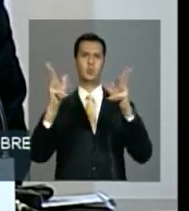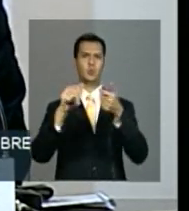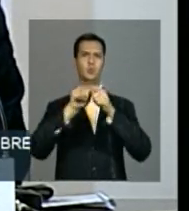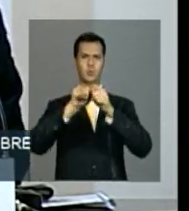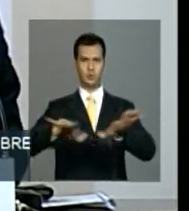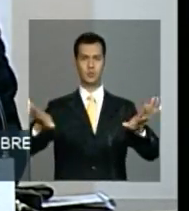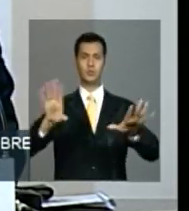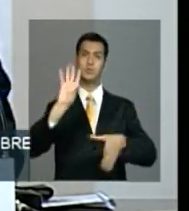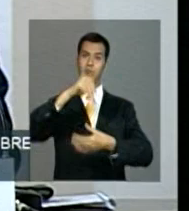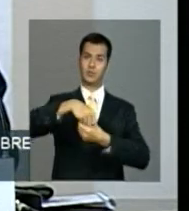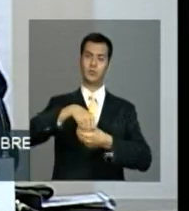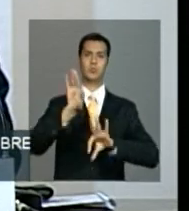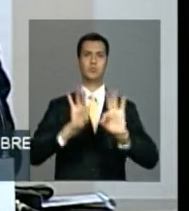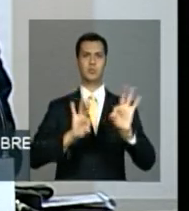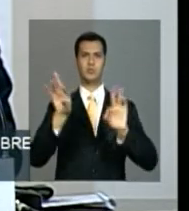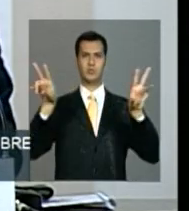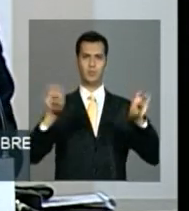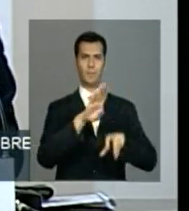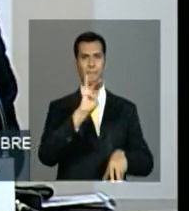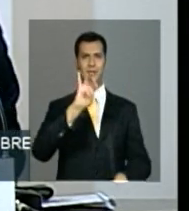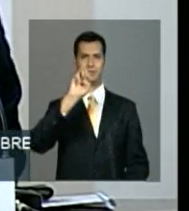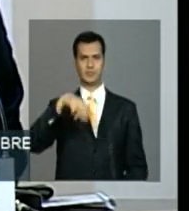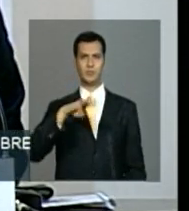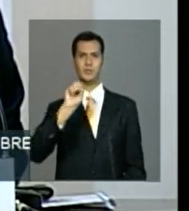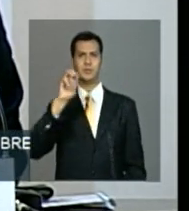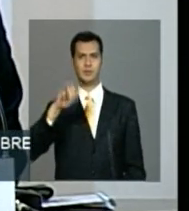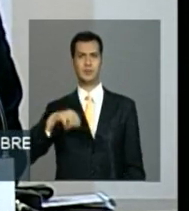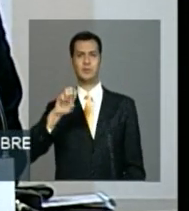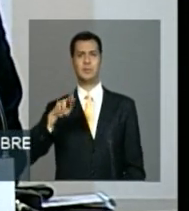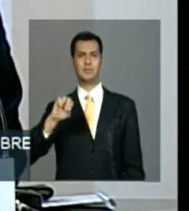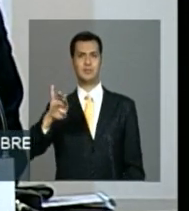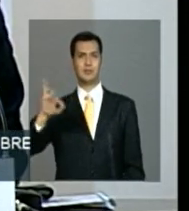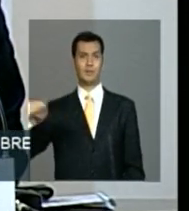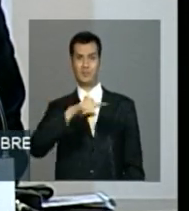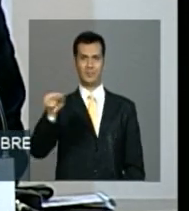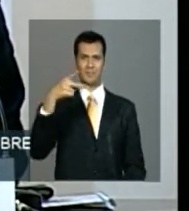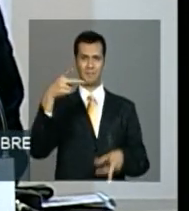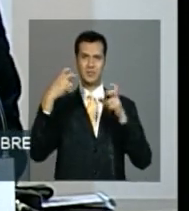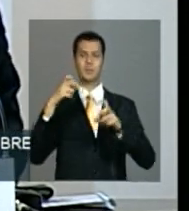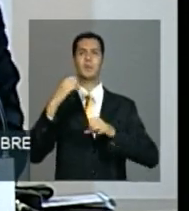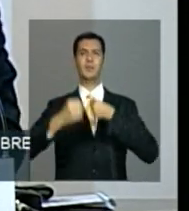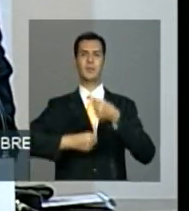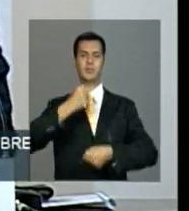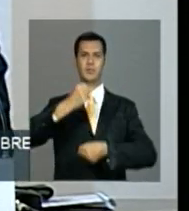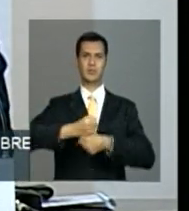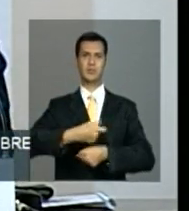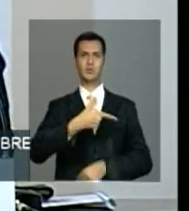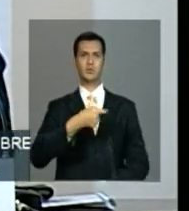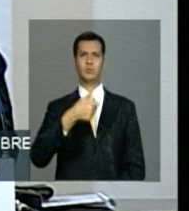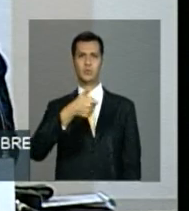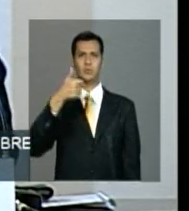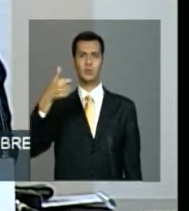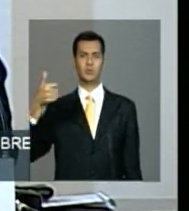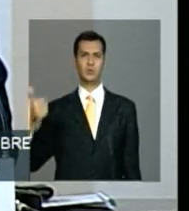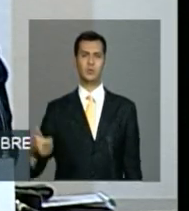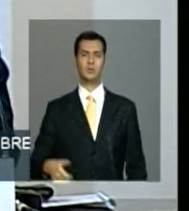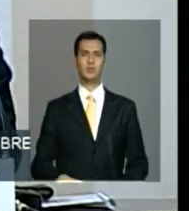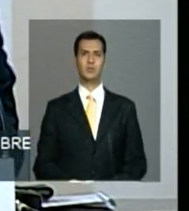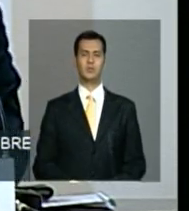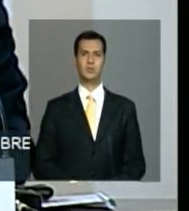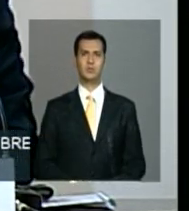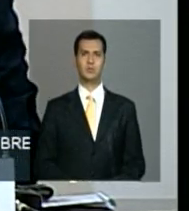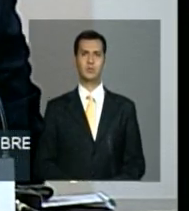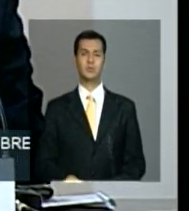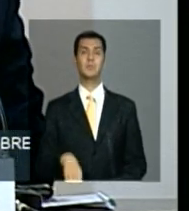miséria vocês já podem perceber que no ano de 2011 o ministério de Desenvolvimento Social